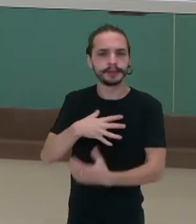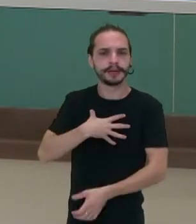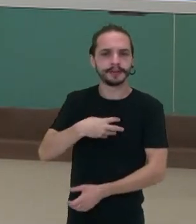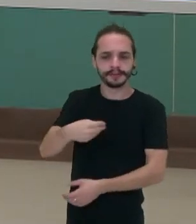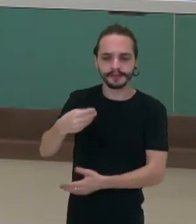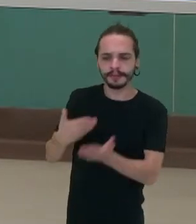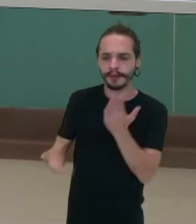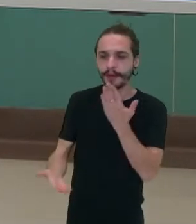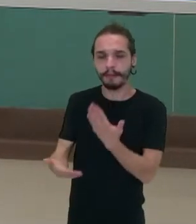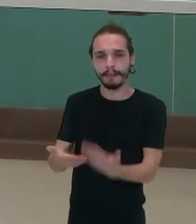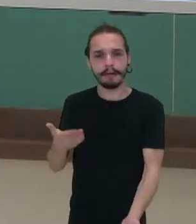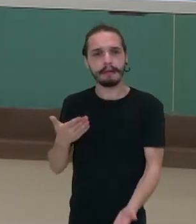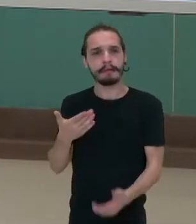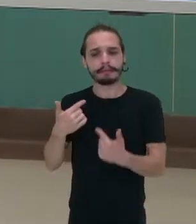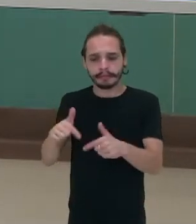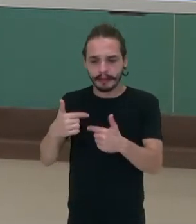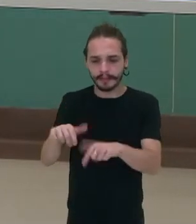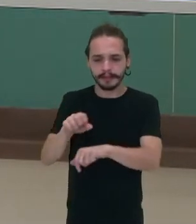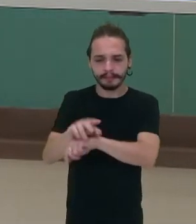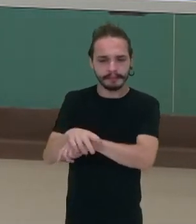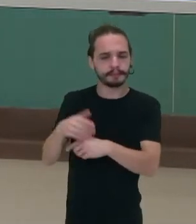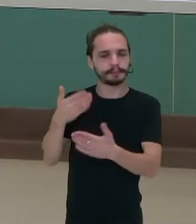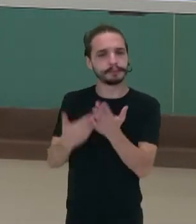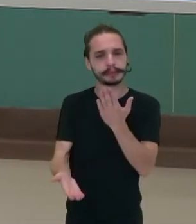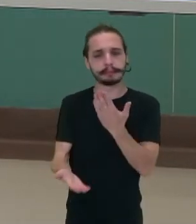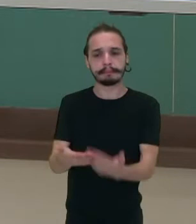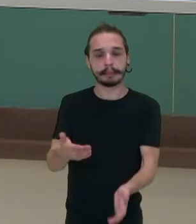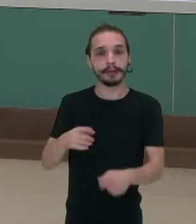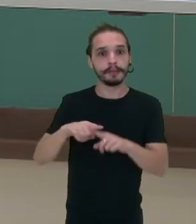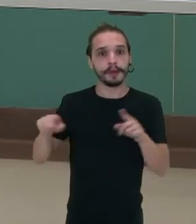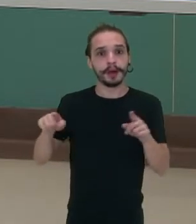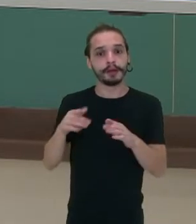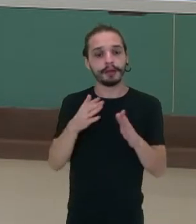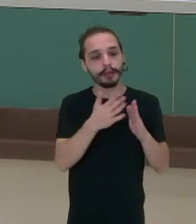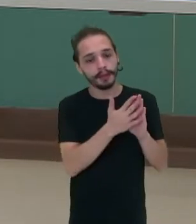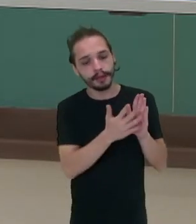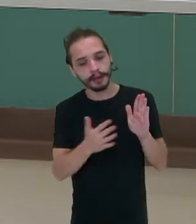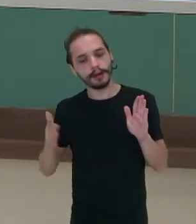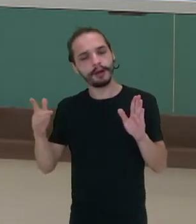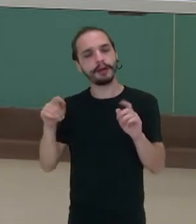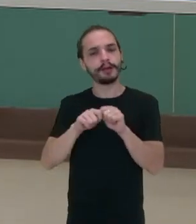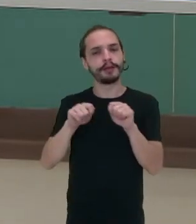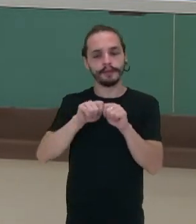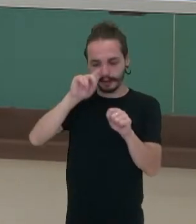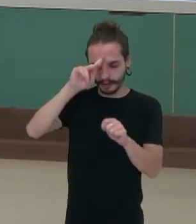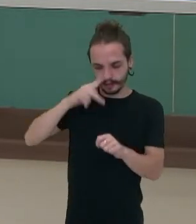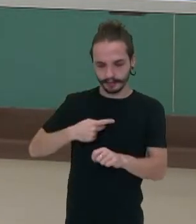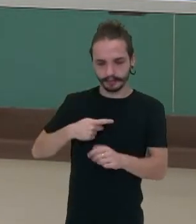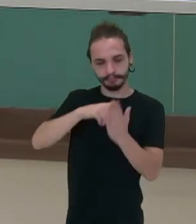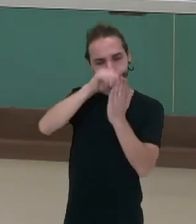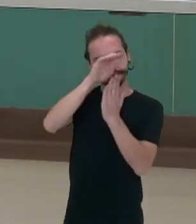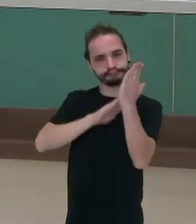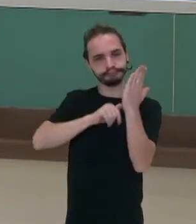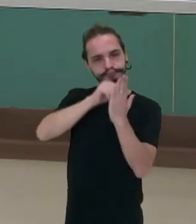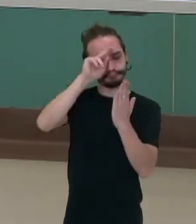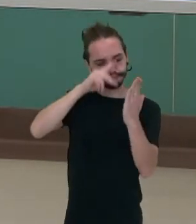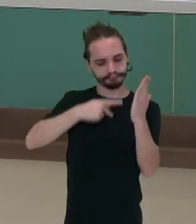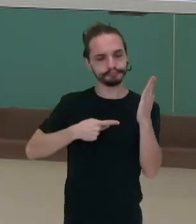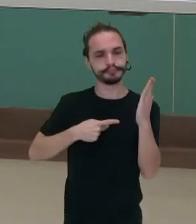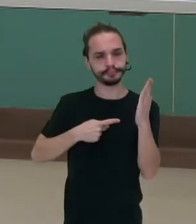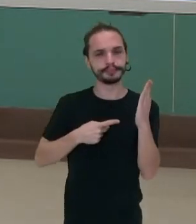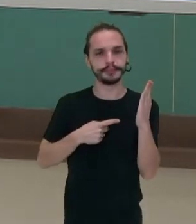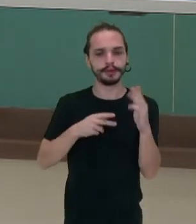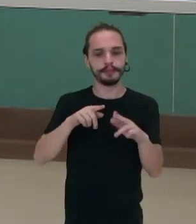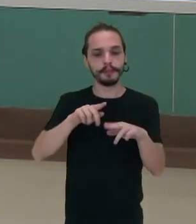começou a perder trabalho e morreu na extrema pobreza. Só que todo esse período ele foi fazendo retratos da vida dele. Então ele tem mais de 100 retratos. E esses retratos vão mostrando